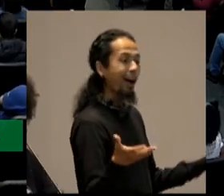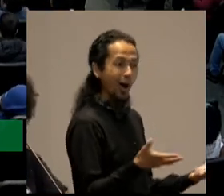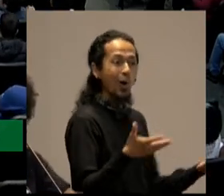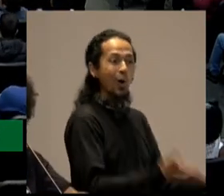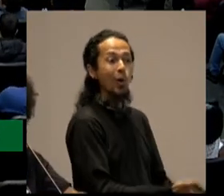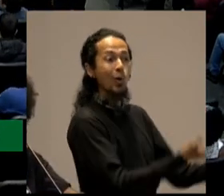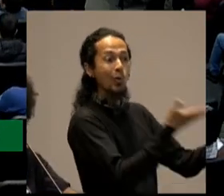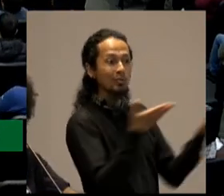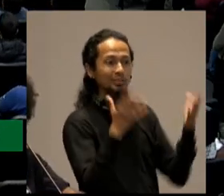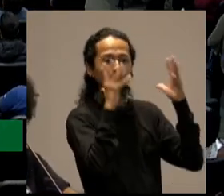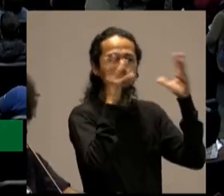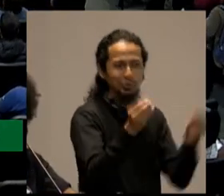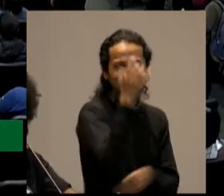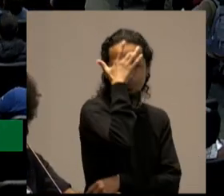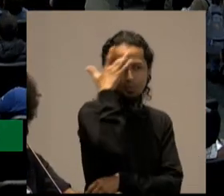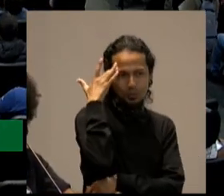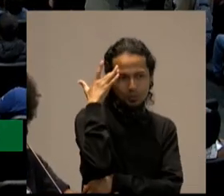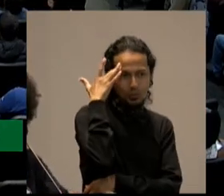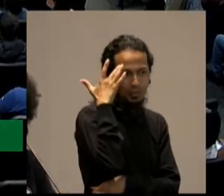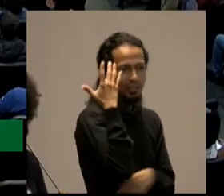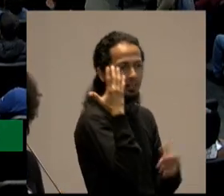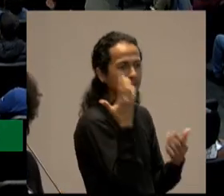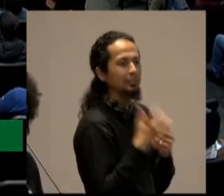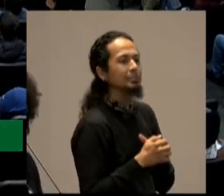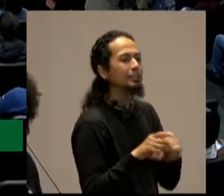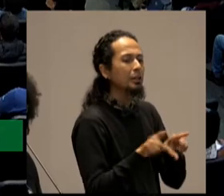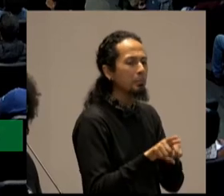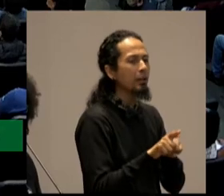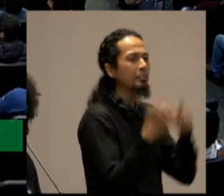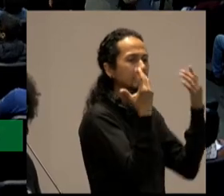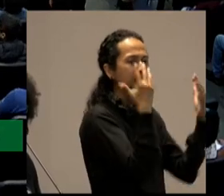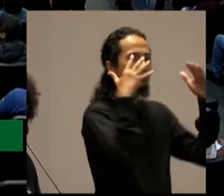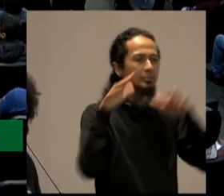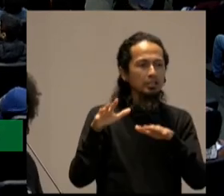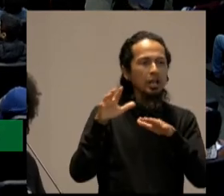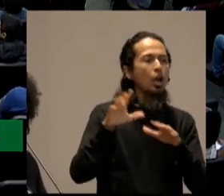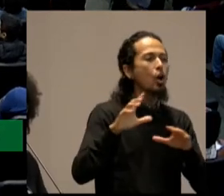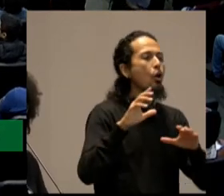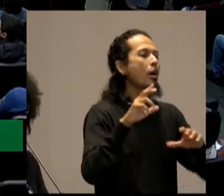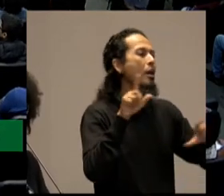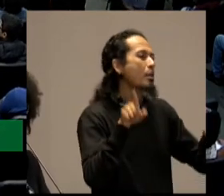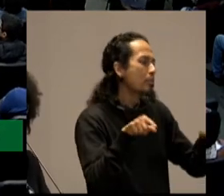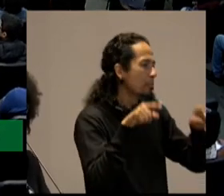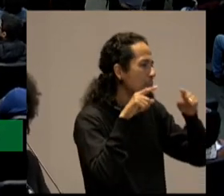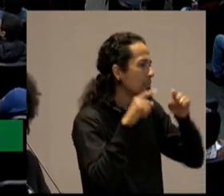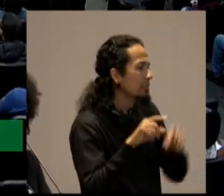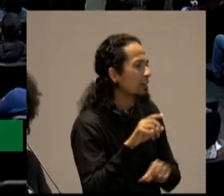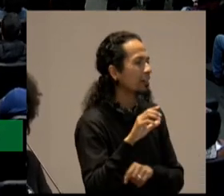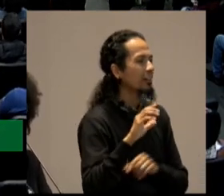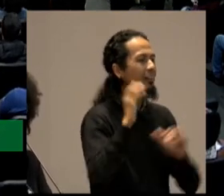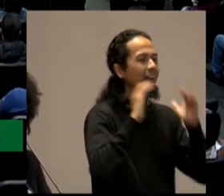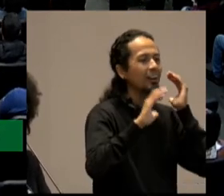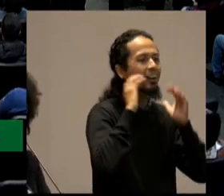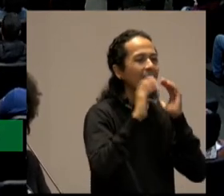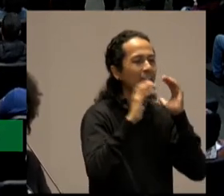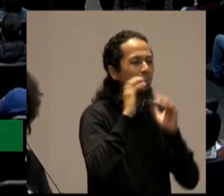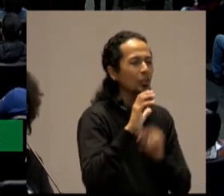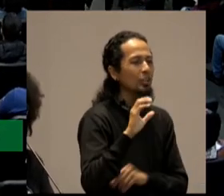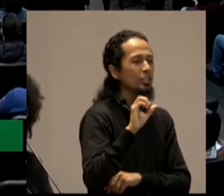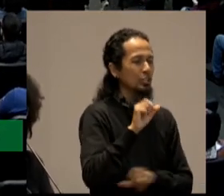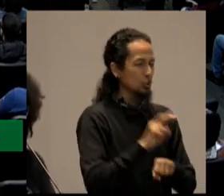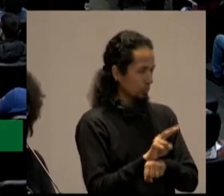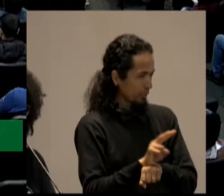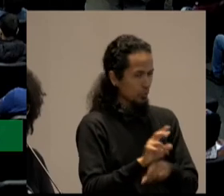Convidamos todas as pessoas a apreciarem nossa apresentação cultural na voz da cantora e supervisora educacional da